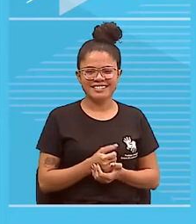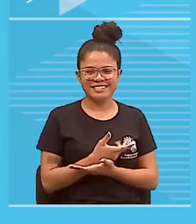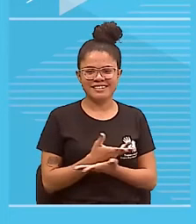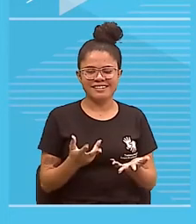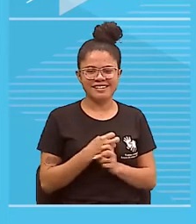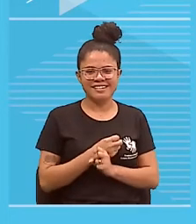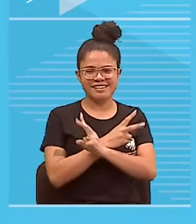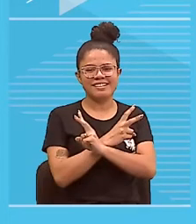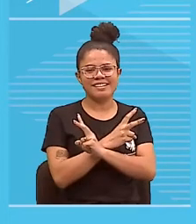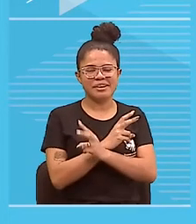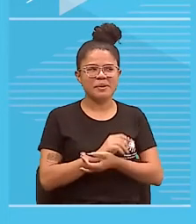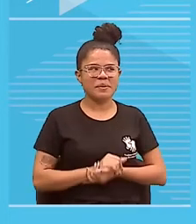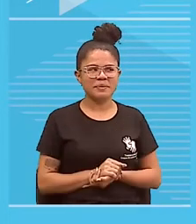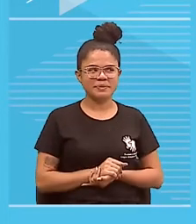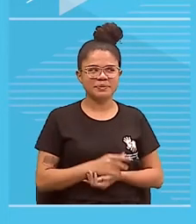ó